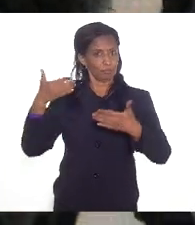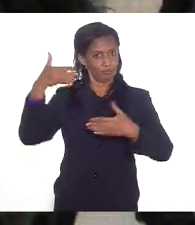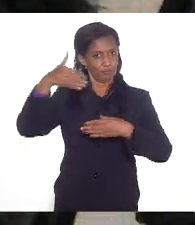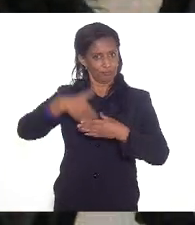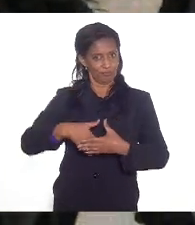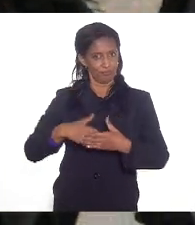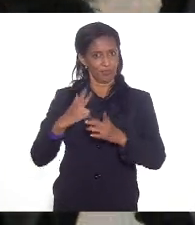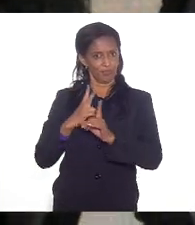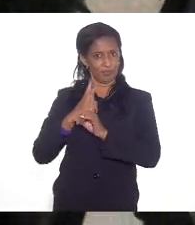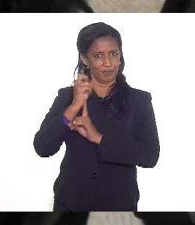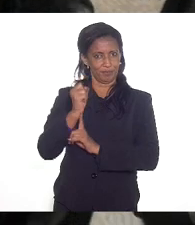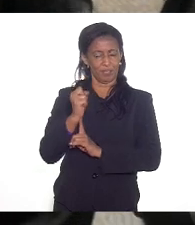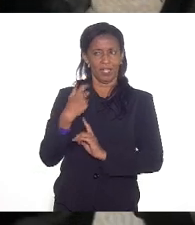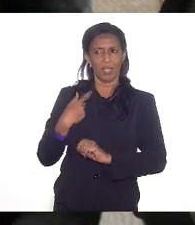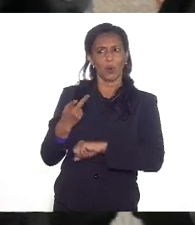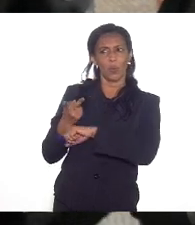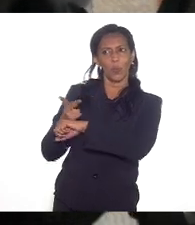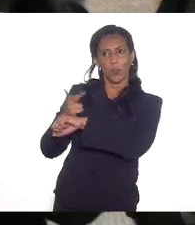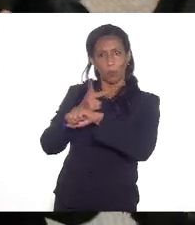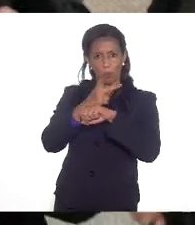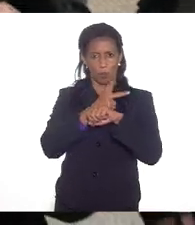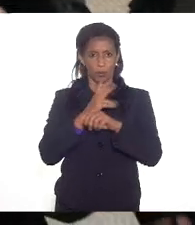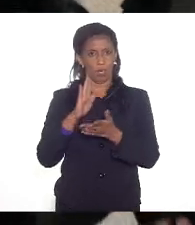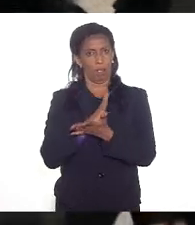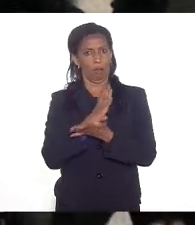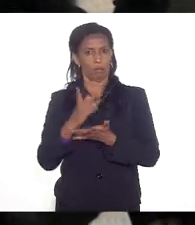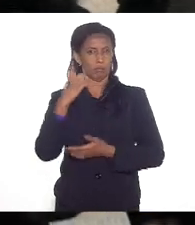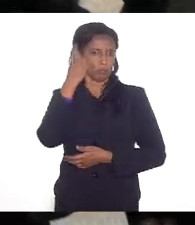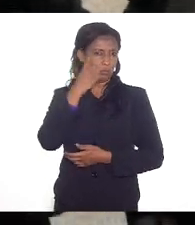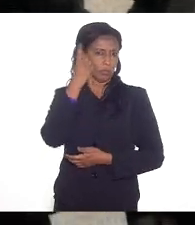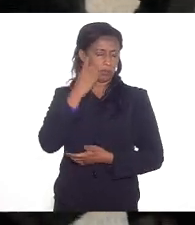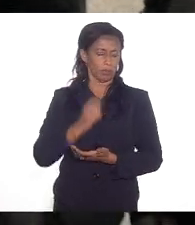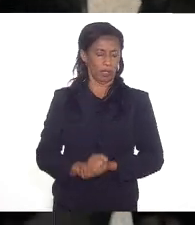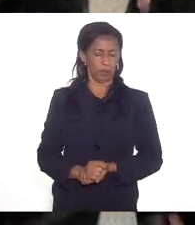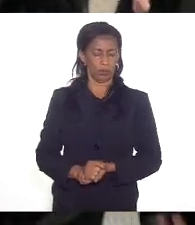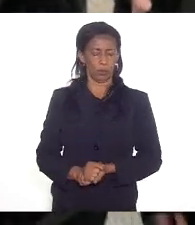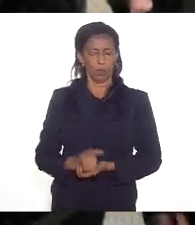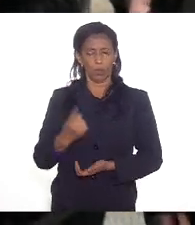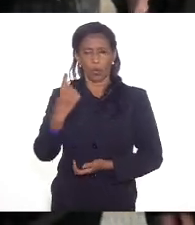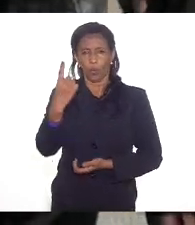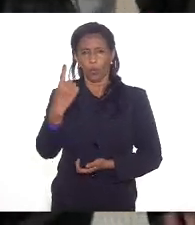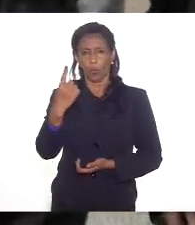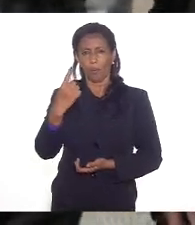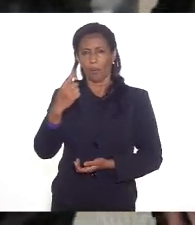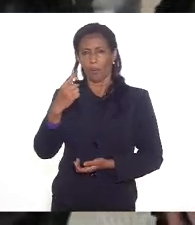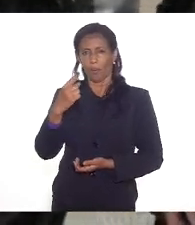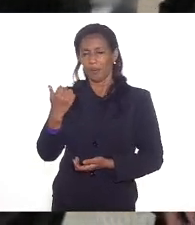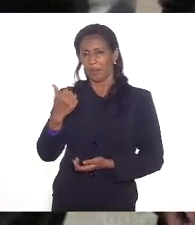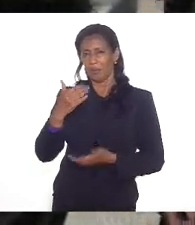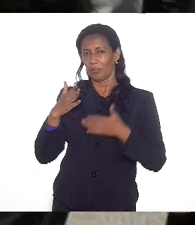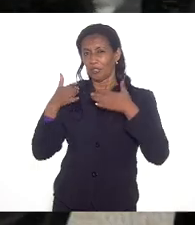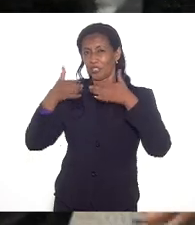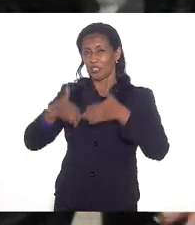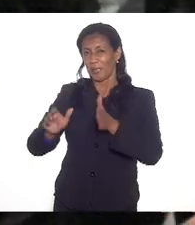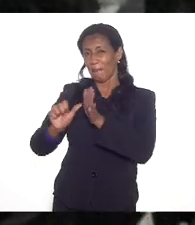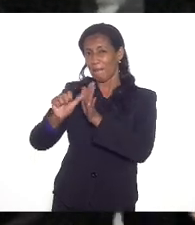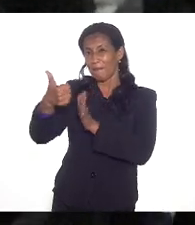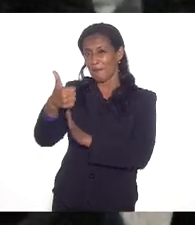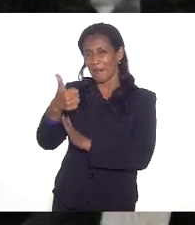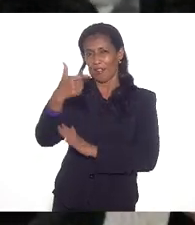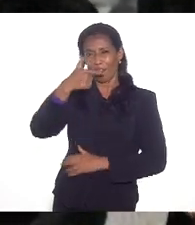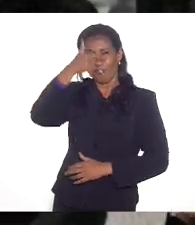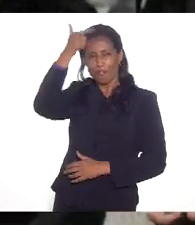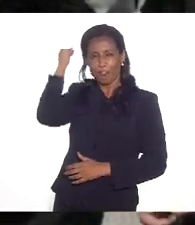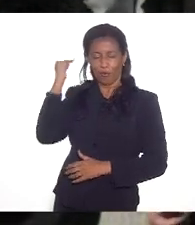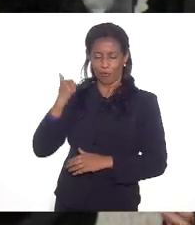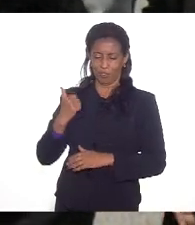fui eleito eu procurei alguns deputados para poder conversar um dos primeiros deputados com quem eu fui conversar por Luiz Paulo